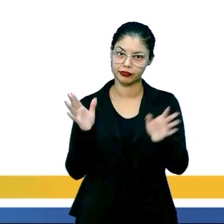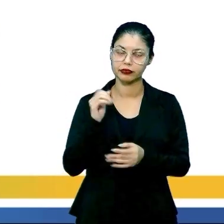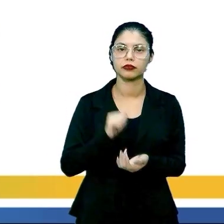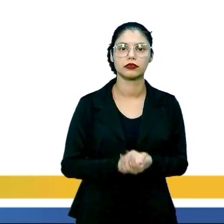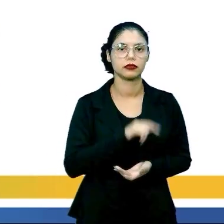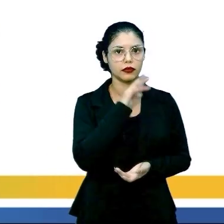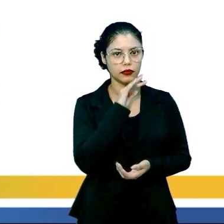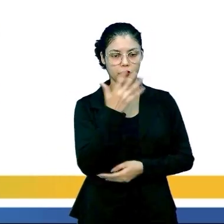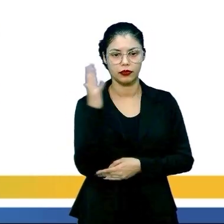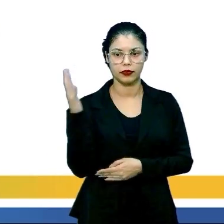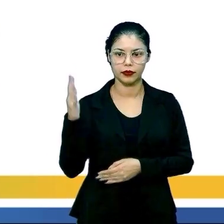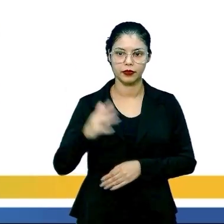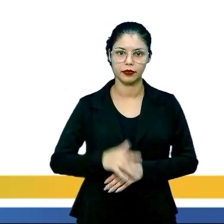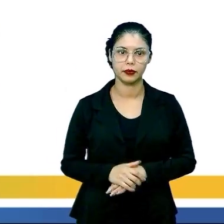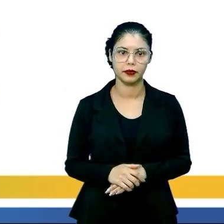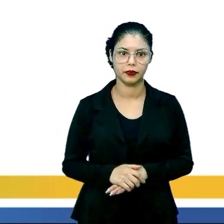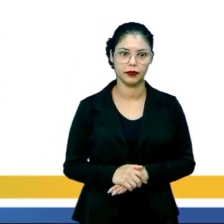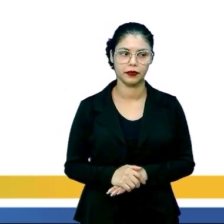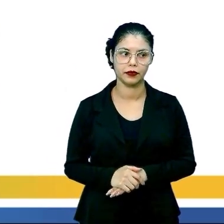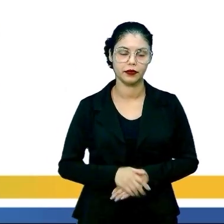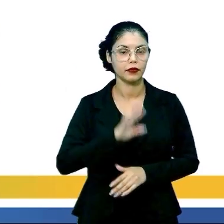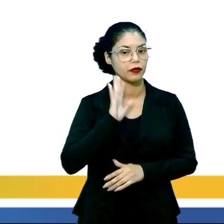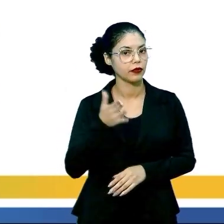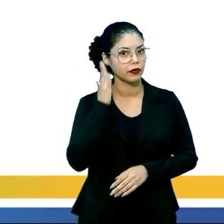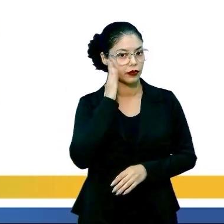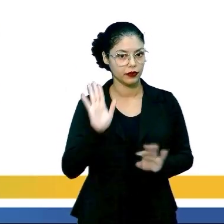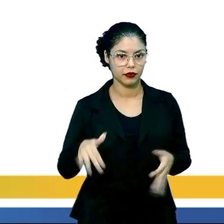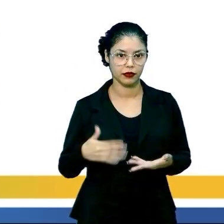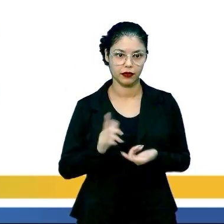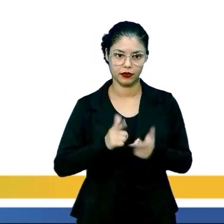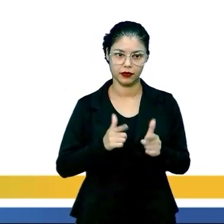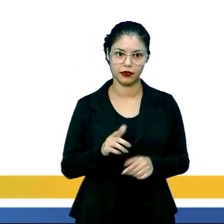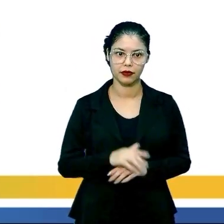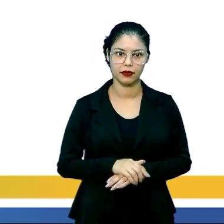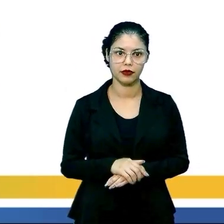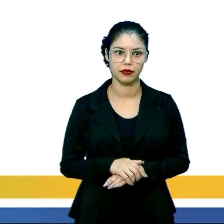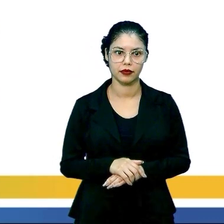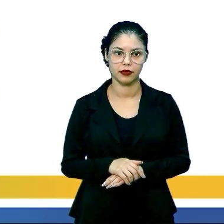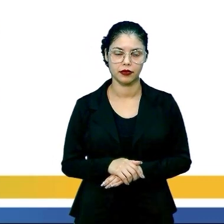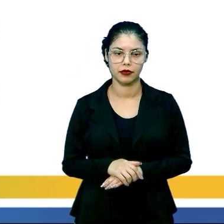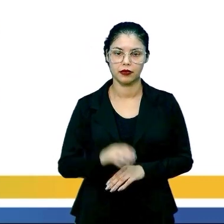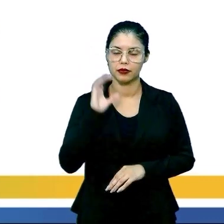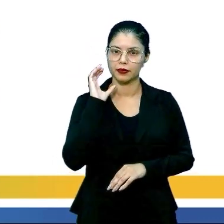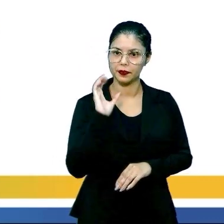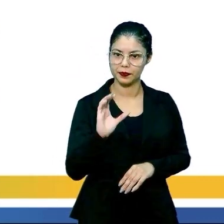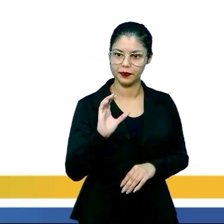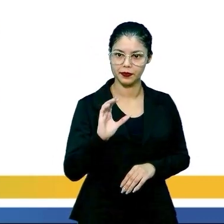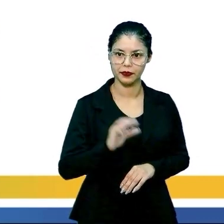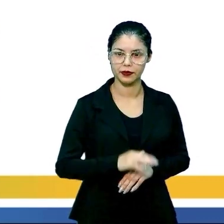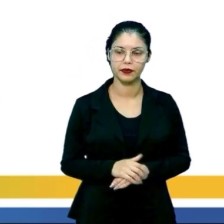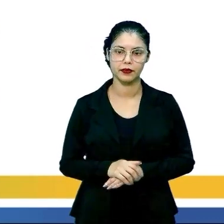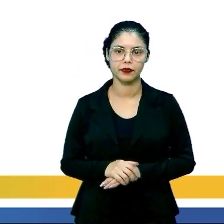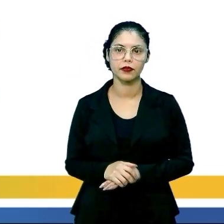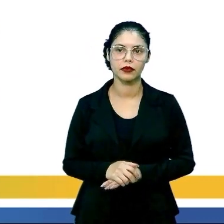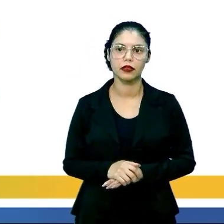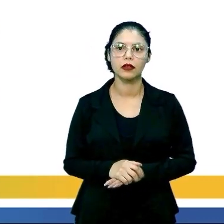danos à natureza. Acho que você já entendeu qual é a alternativa correta, né? Letra